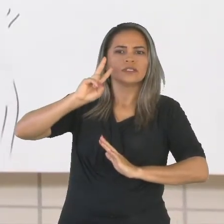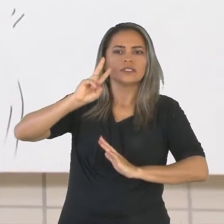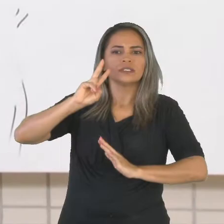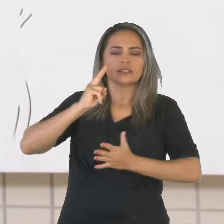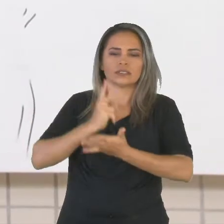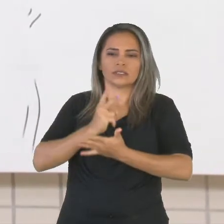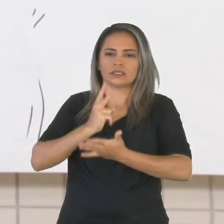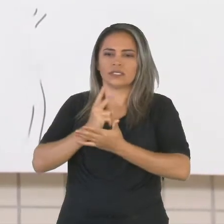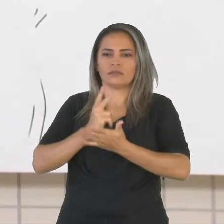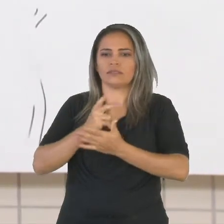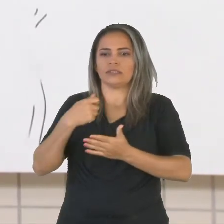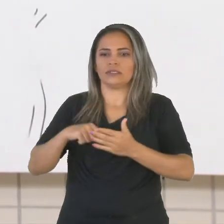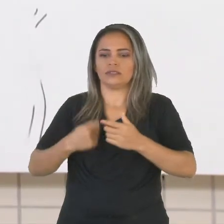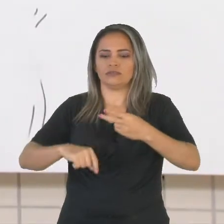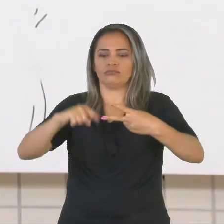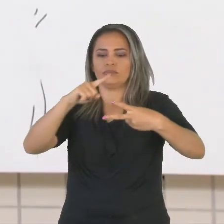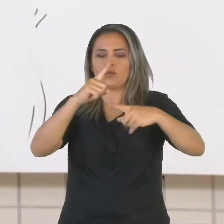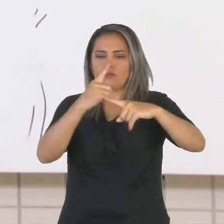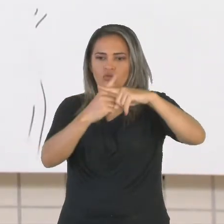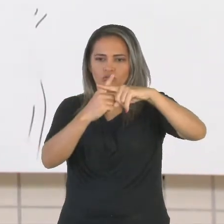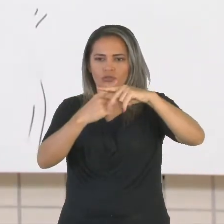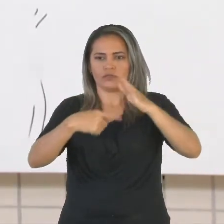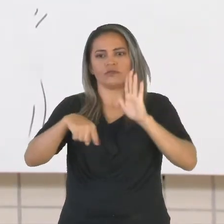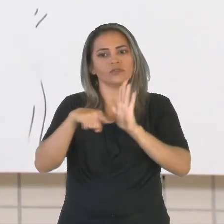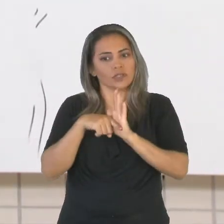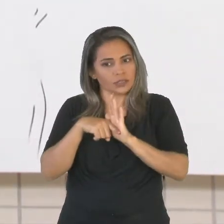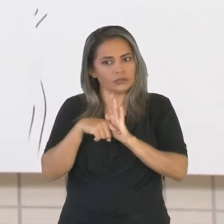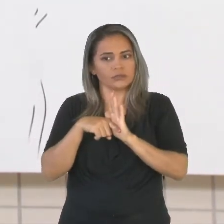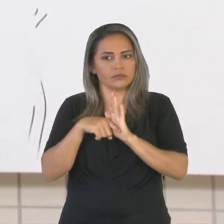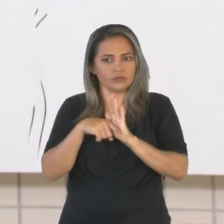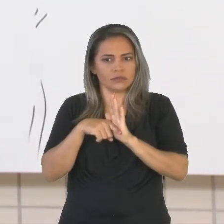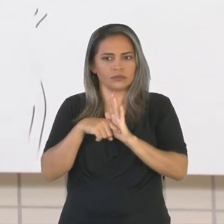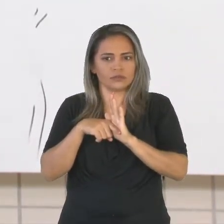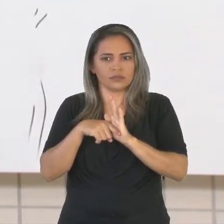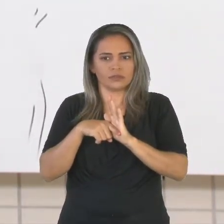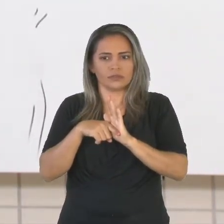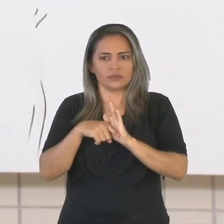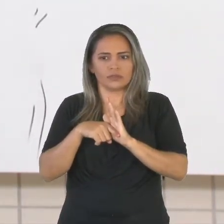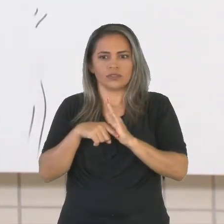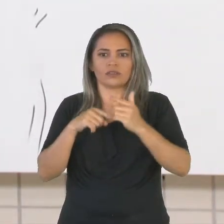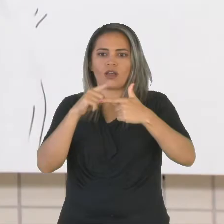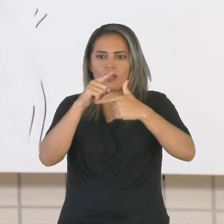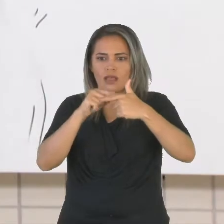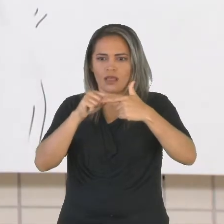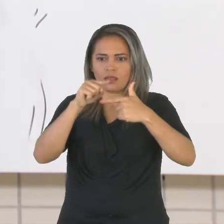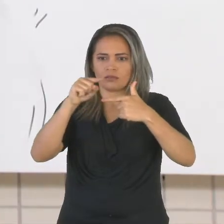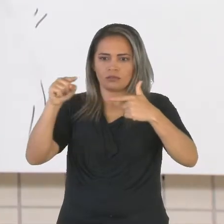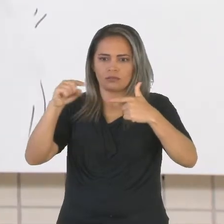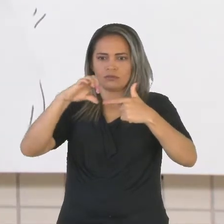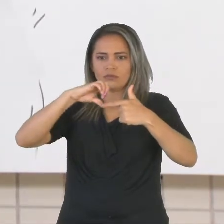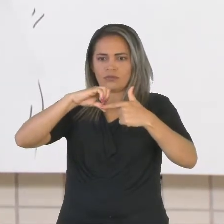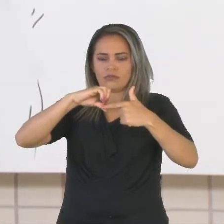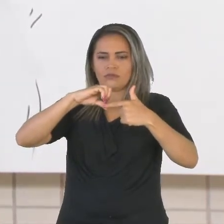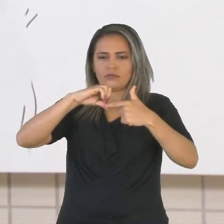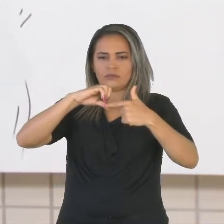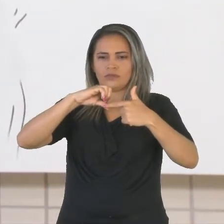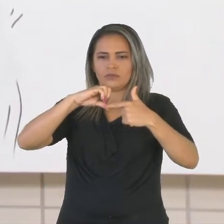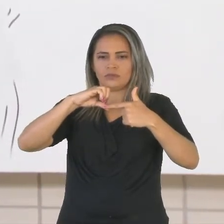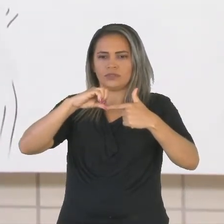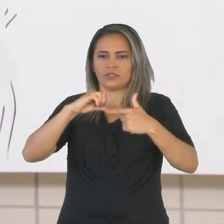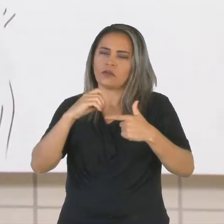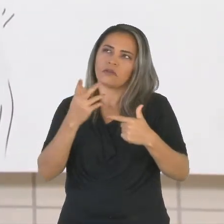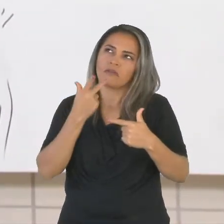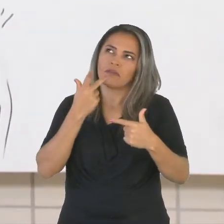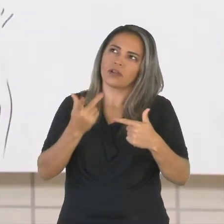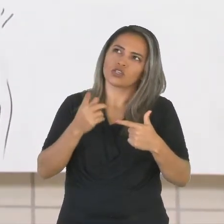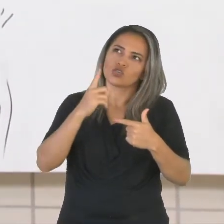duas possibilidades, uma positiva e uma negativa, tudo bem? Então, raiz quadrada do 9. Isso quer dizer que